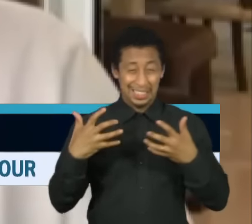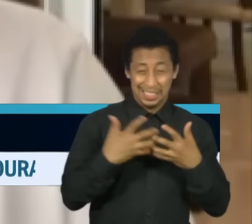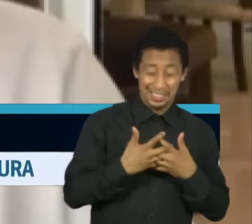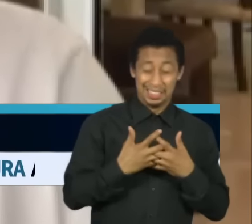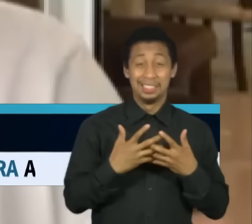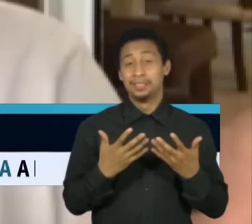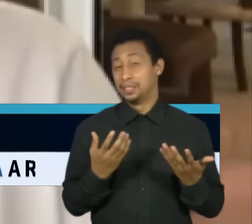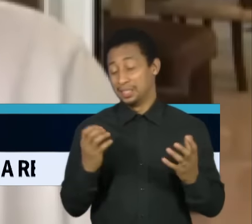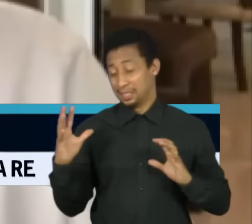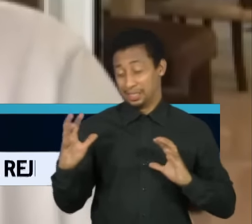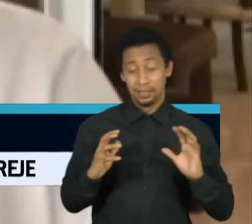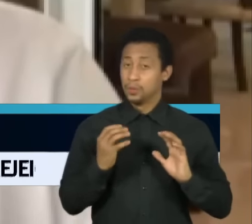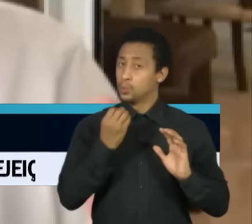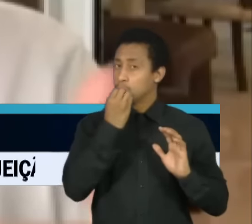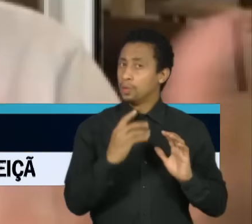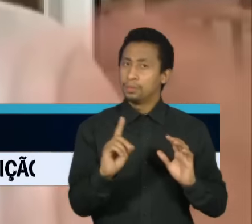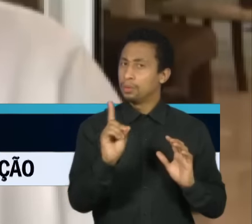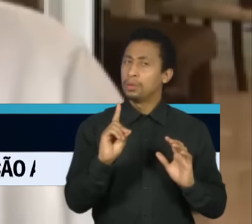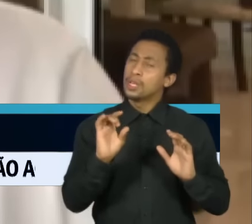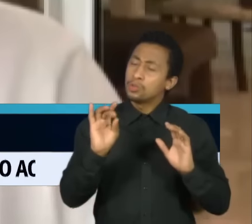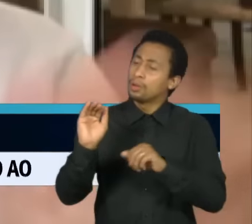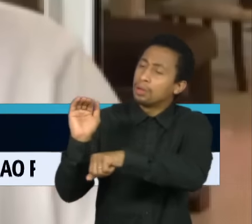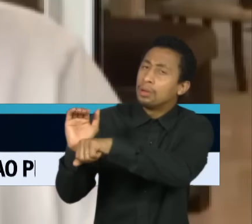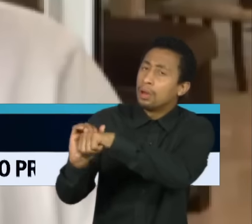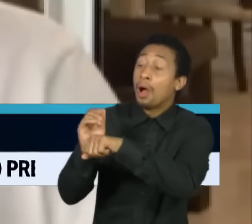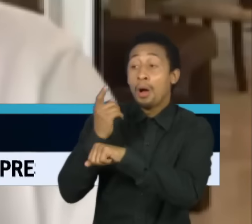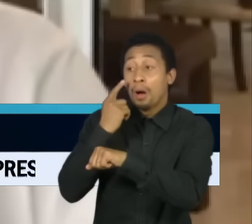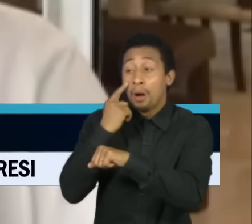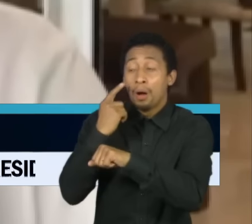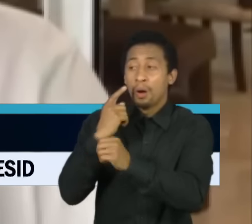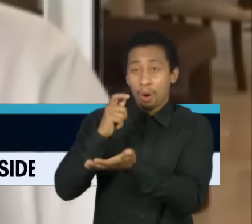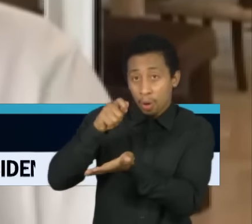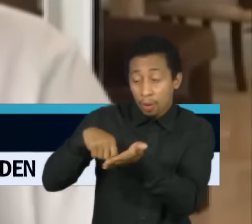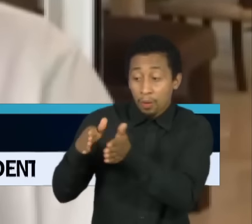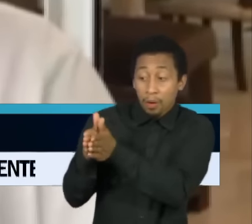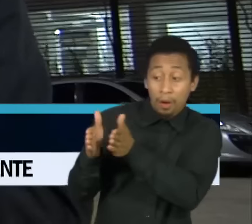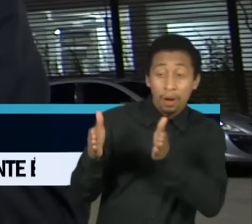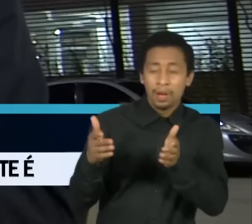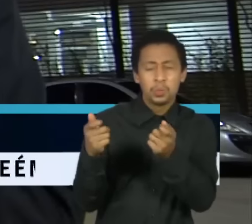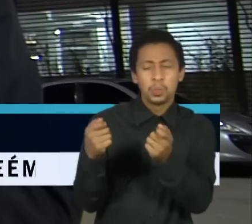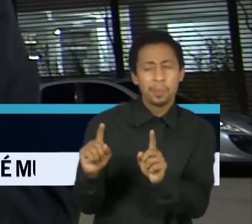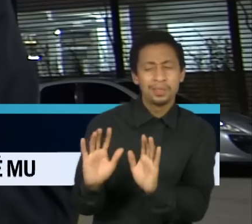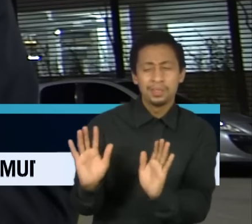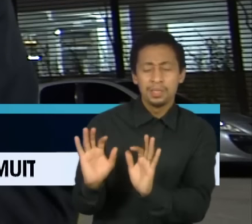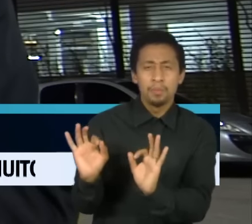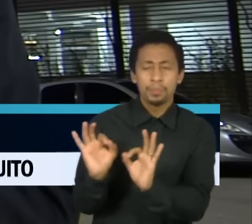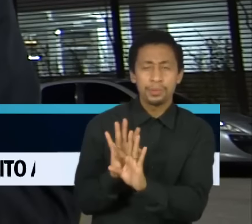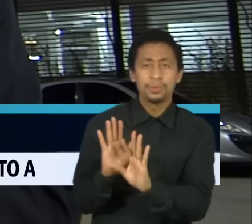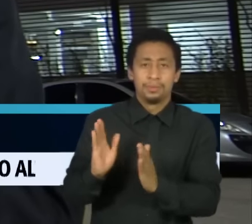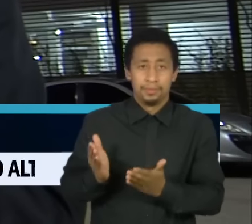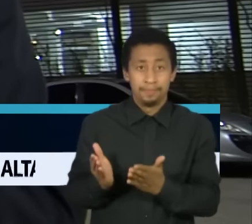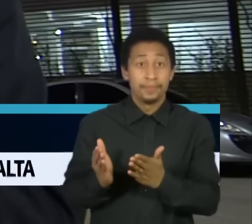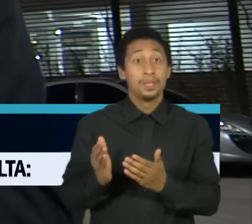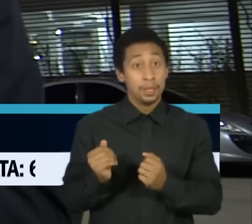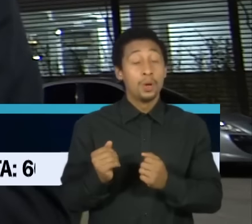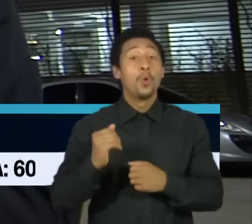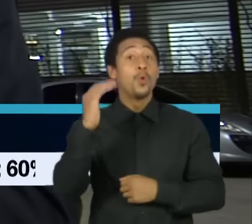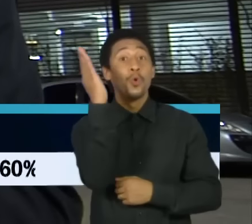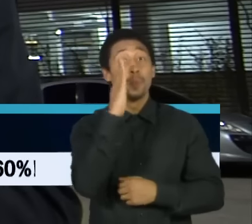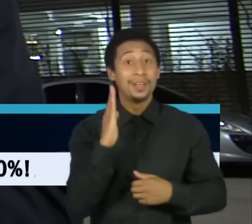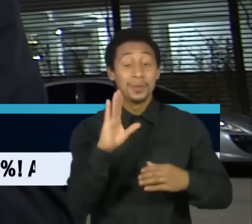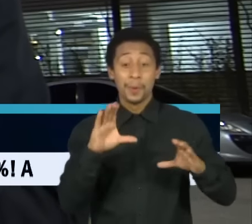dizer ao Fundo Monetário, olha, não acho necessário que vocês renovem o contrato aqui, né? O Brasil é um dos 29 membros